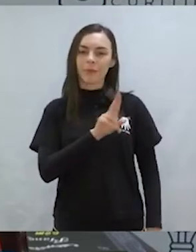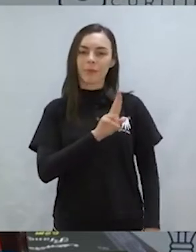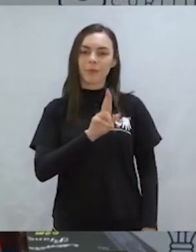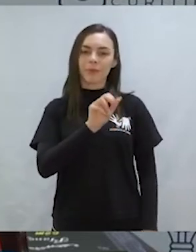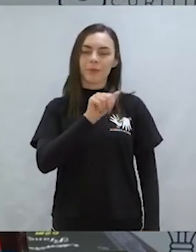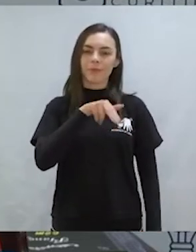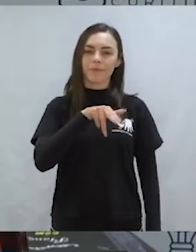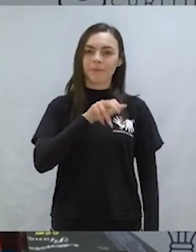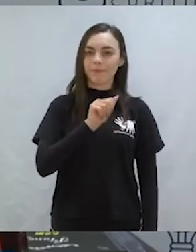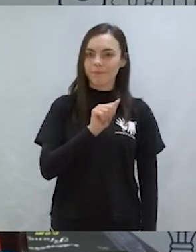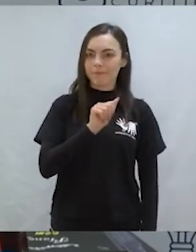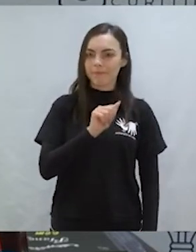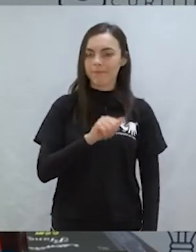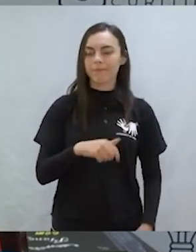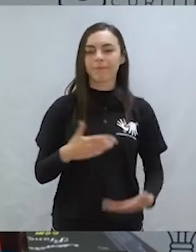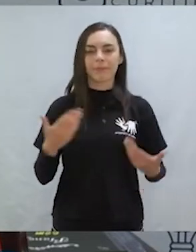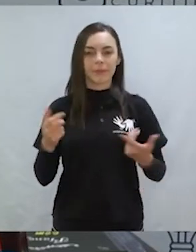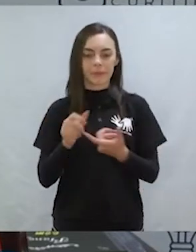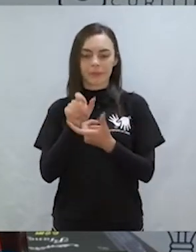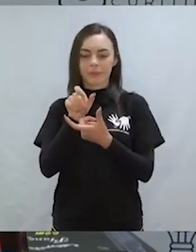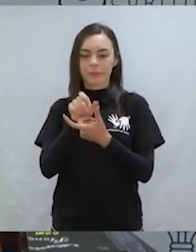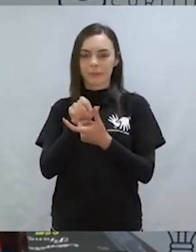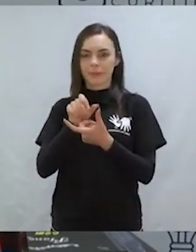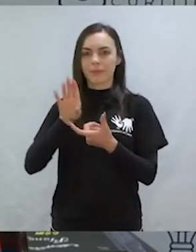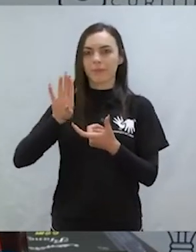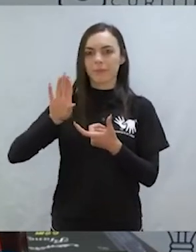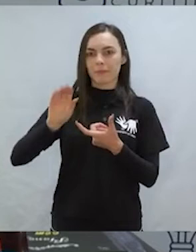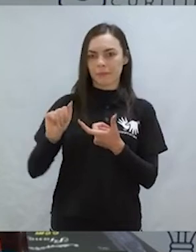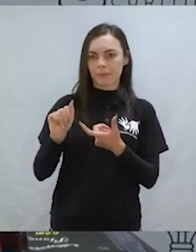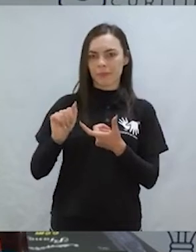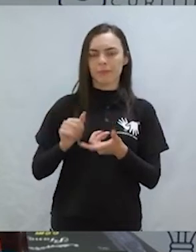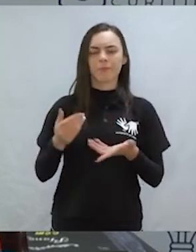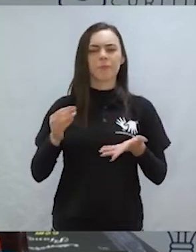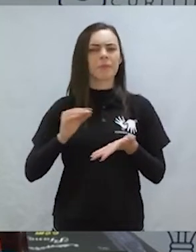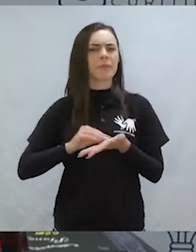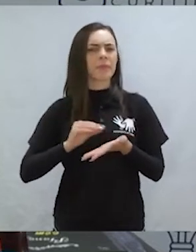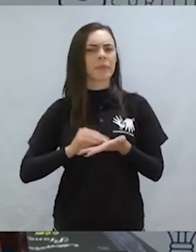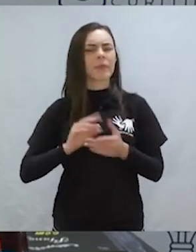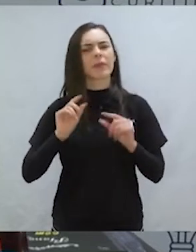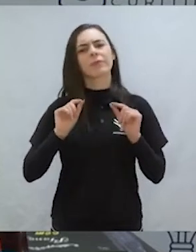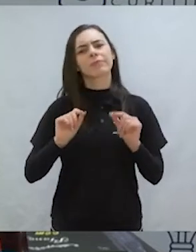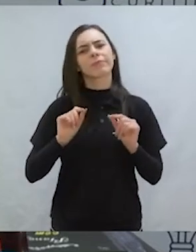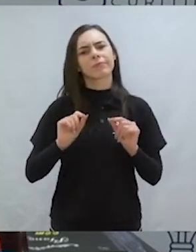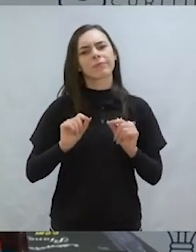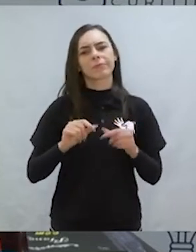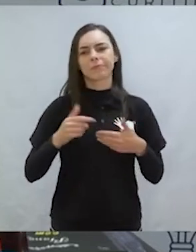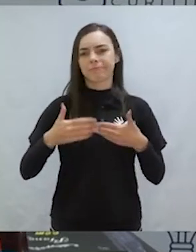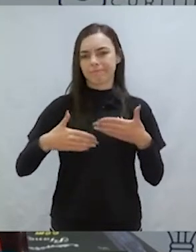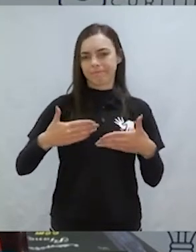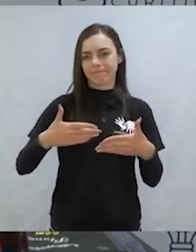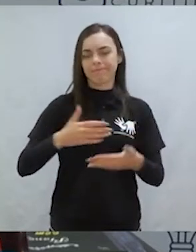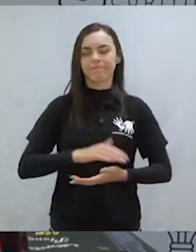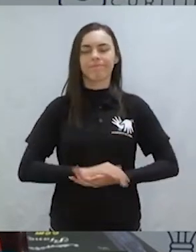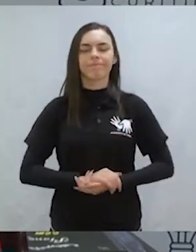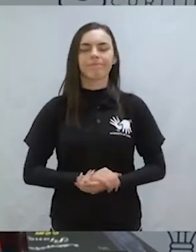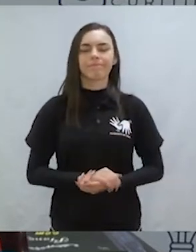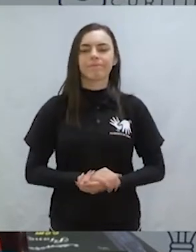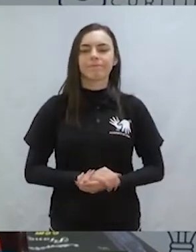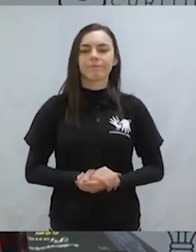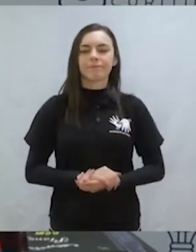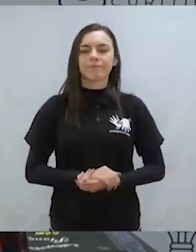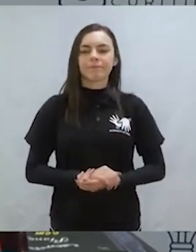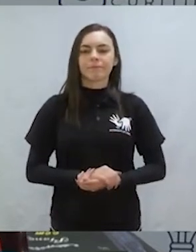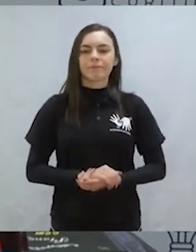Diana. Então, já tenho aqui o ba. E o que que falta? Vamos completar a